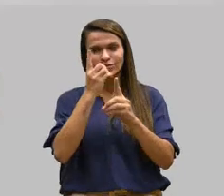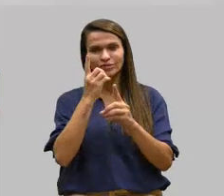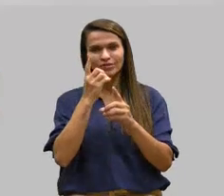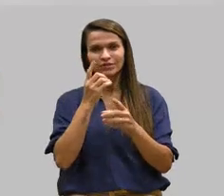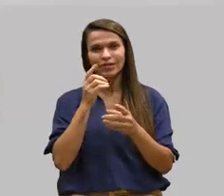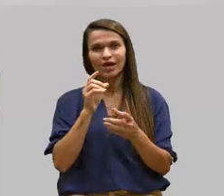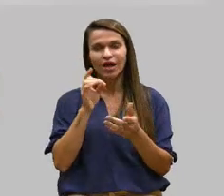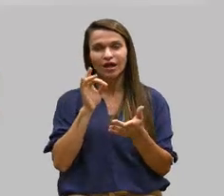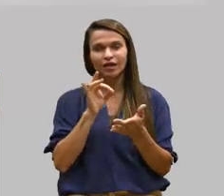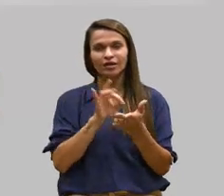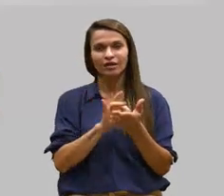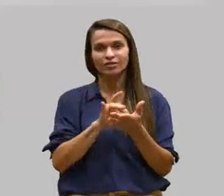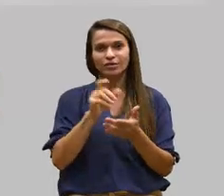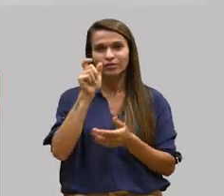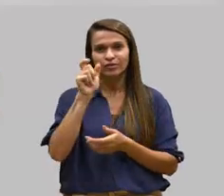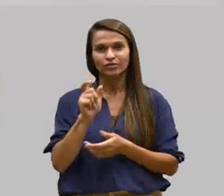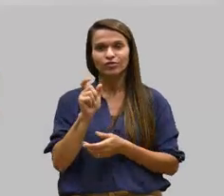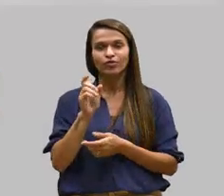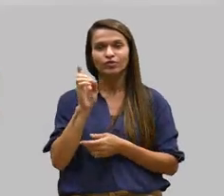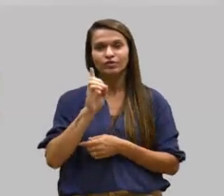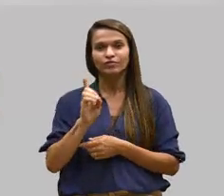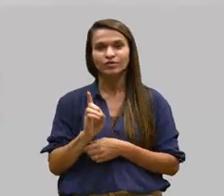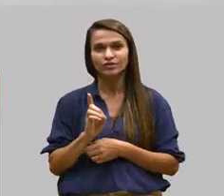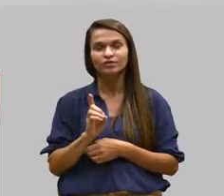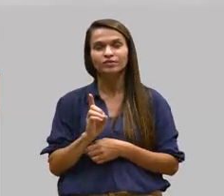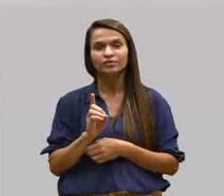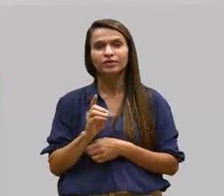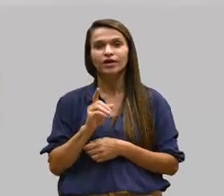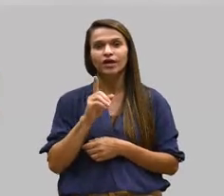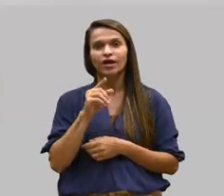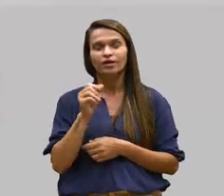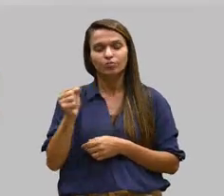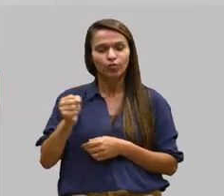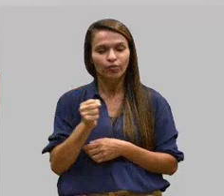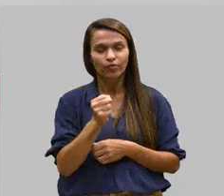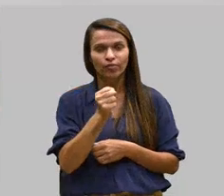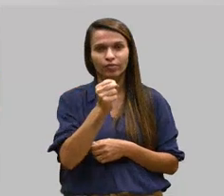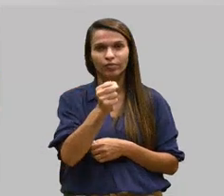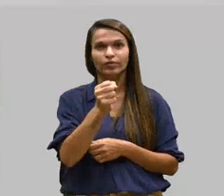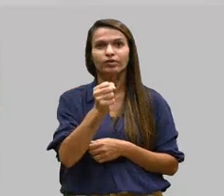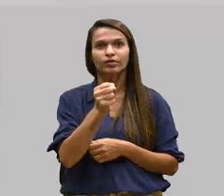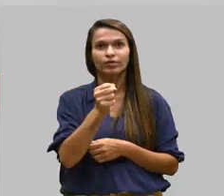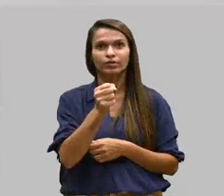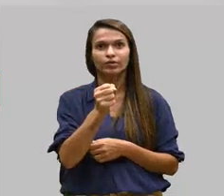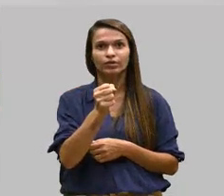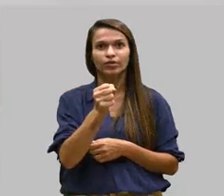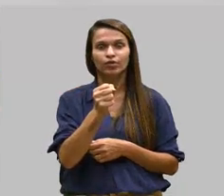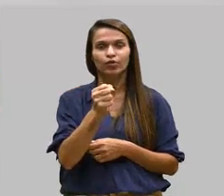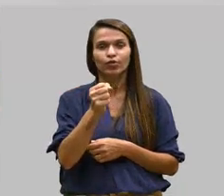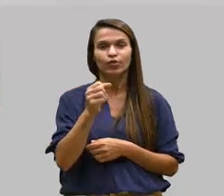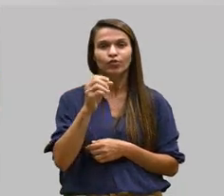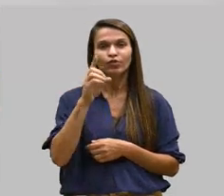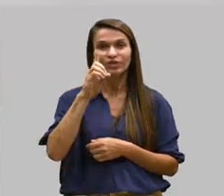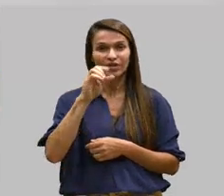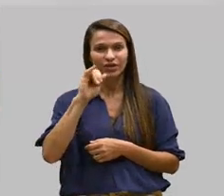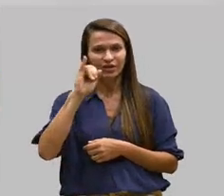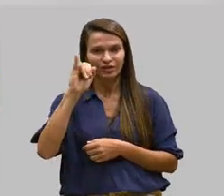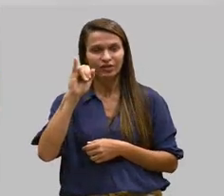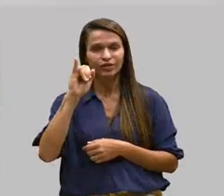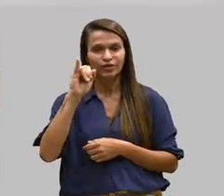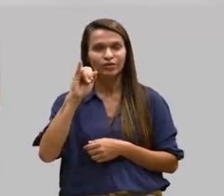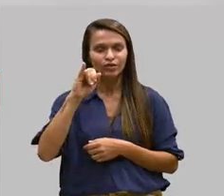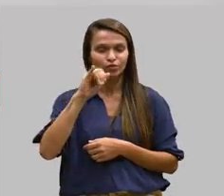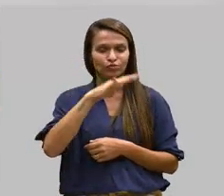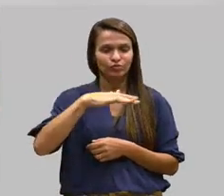deficiência a questão de colocar pessoas né com deficiência mental no mercado